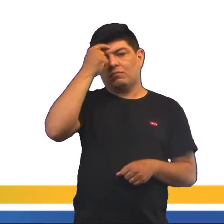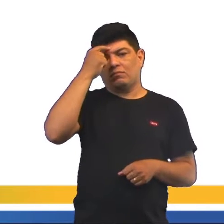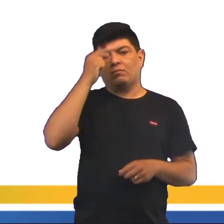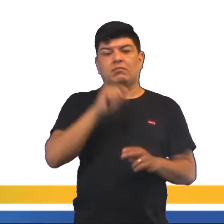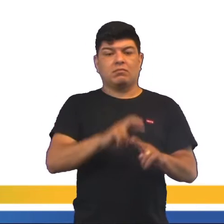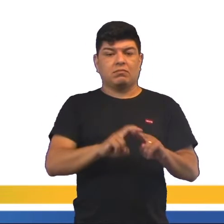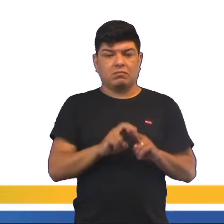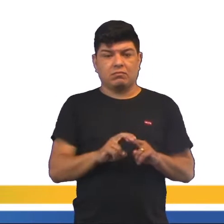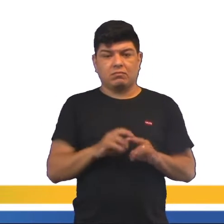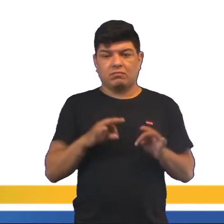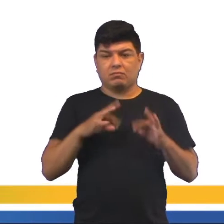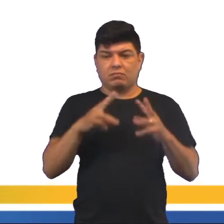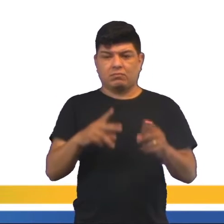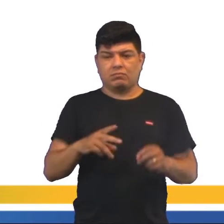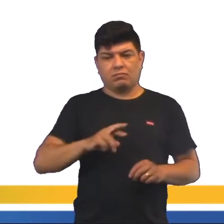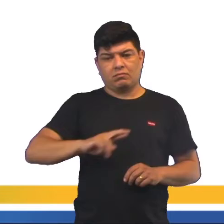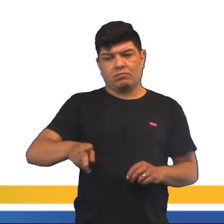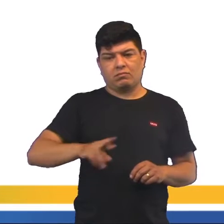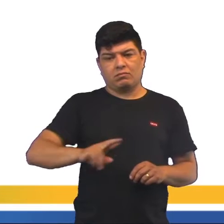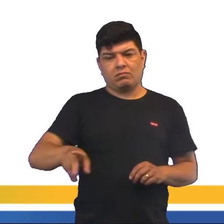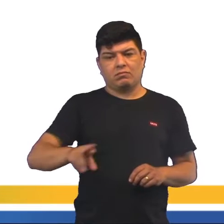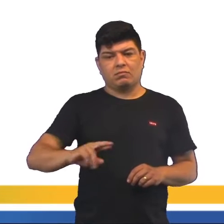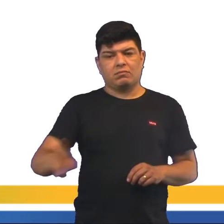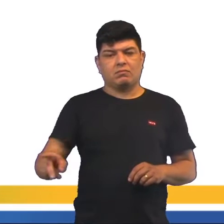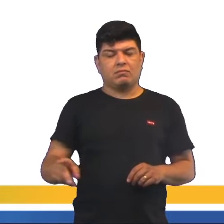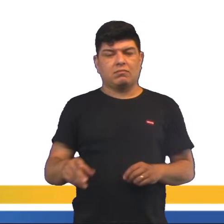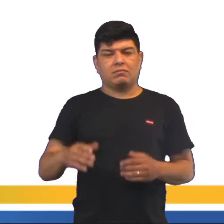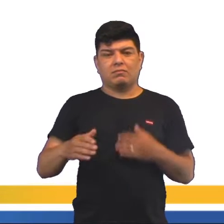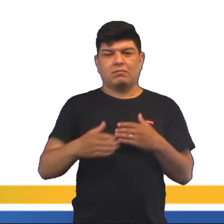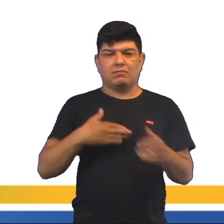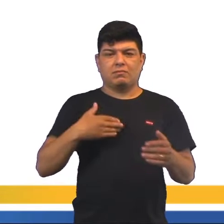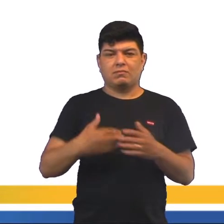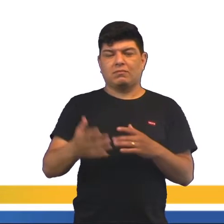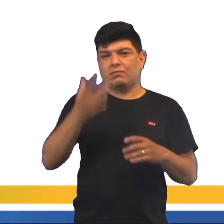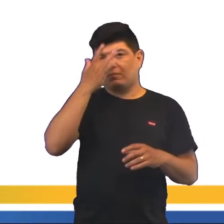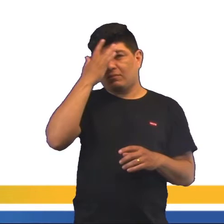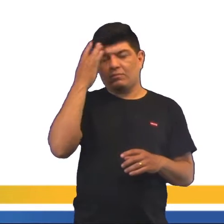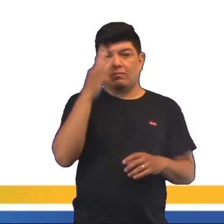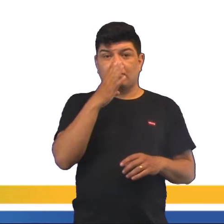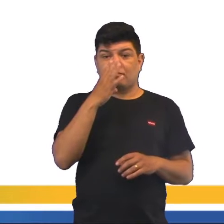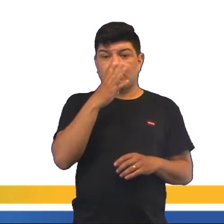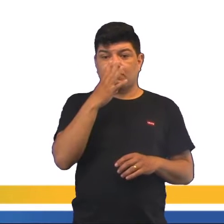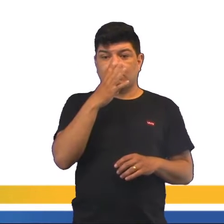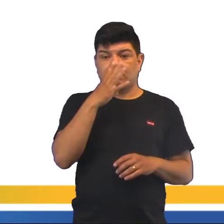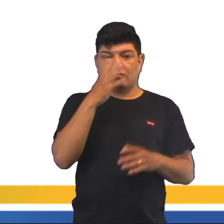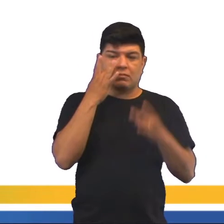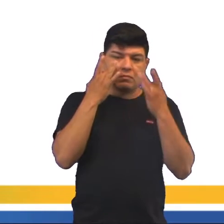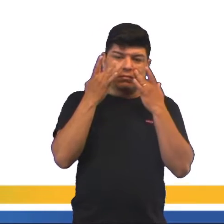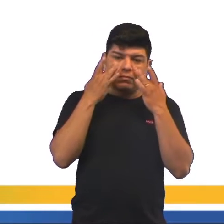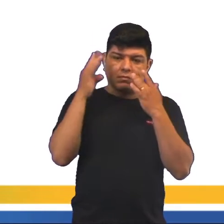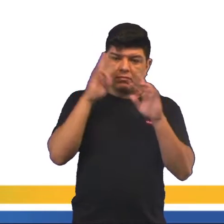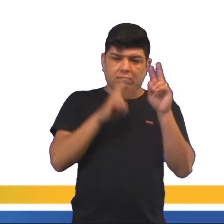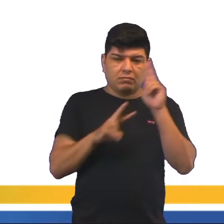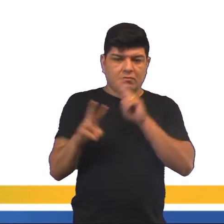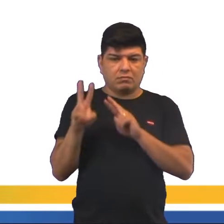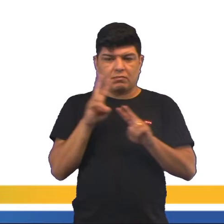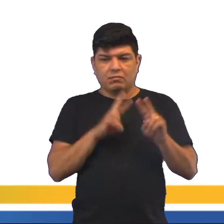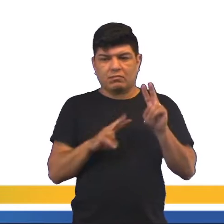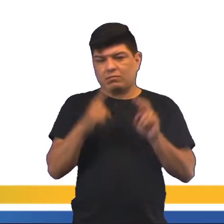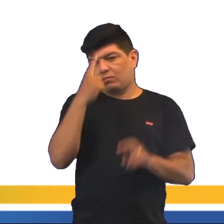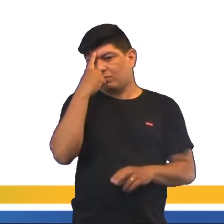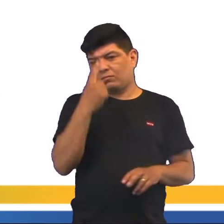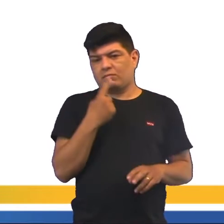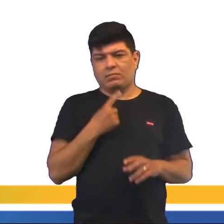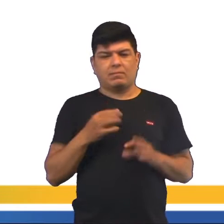questão, Não são todas, grande parte. Qualquer pessoa que assistir a uma peça audiovisual com a